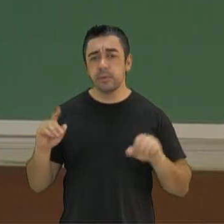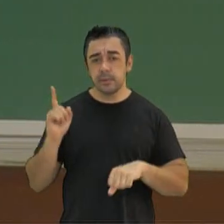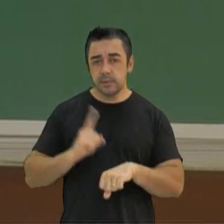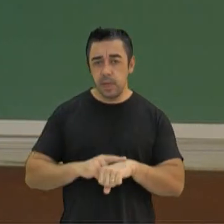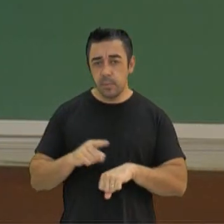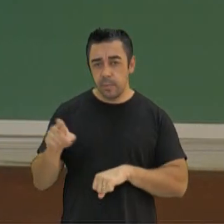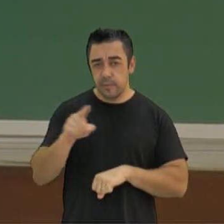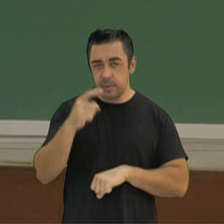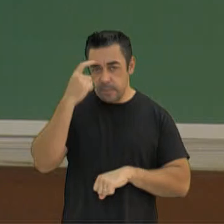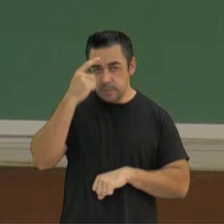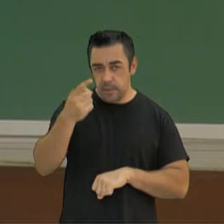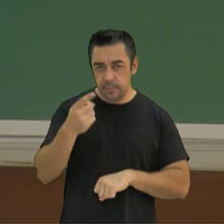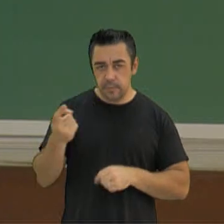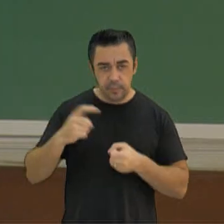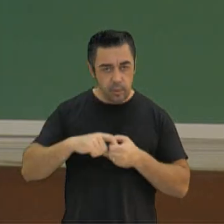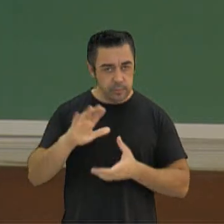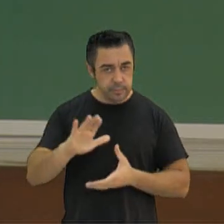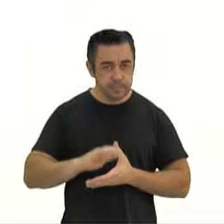vocês pensando aí, já volto.